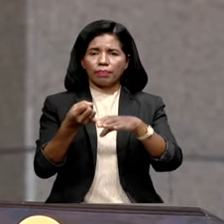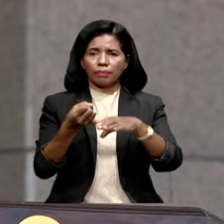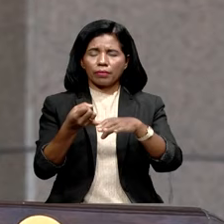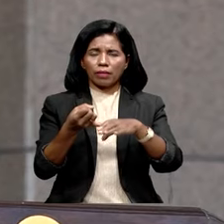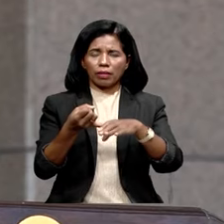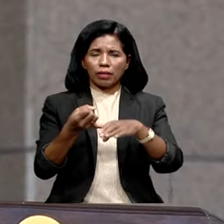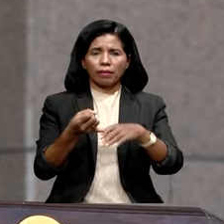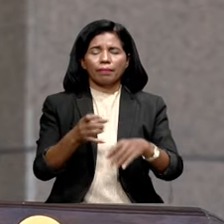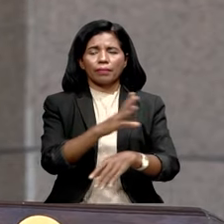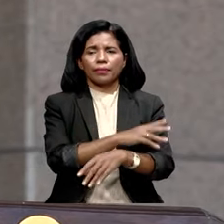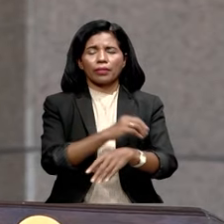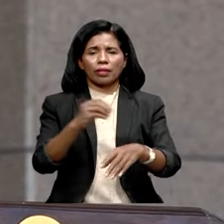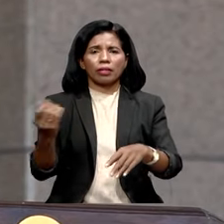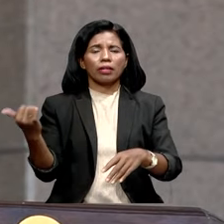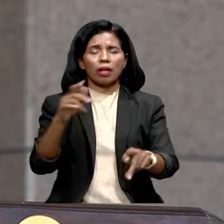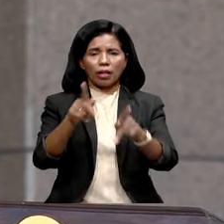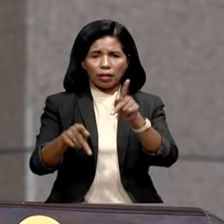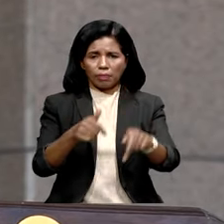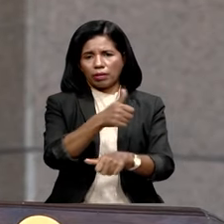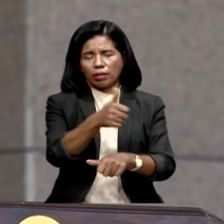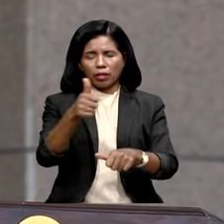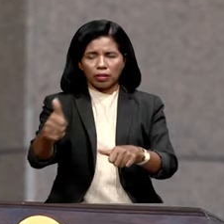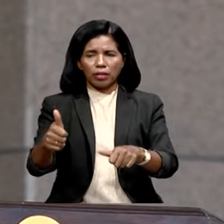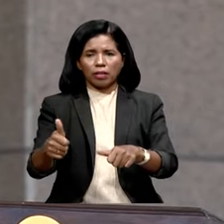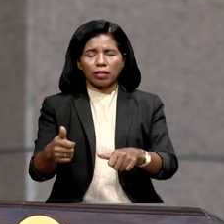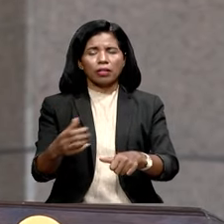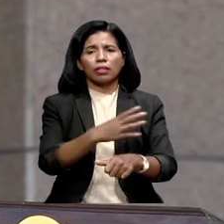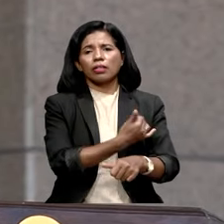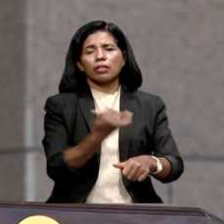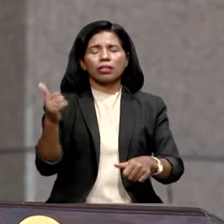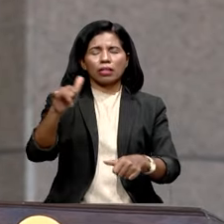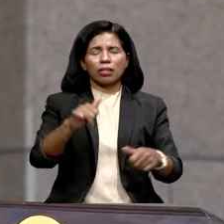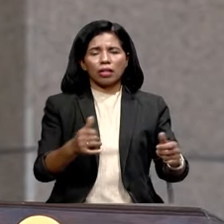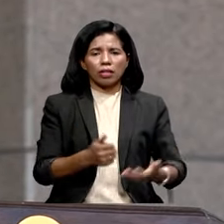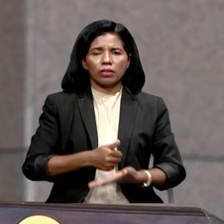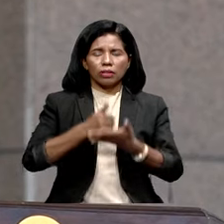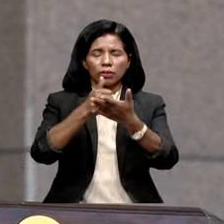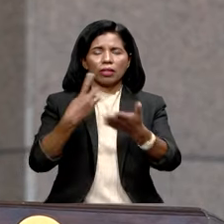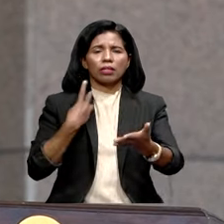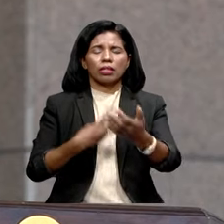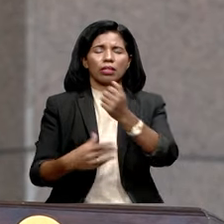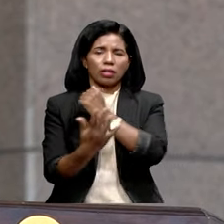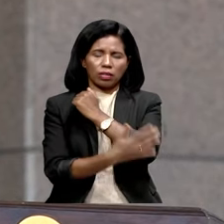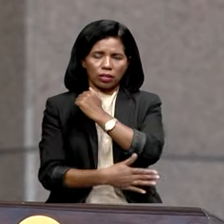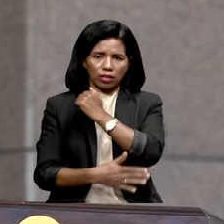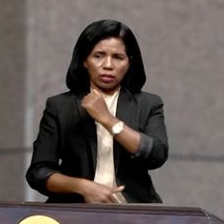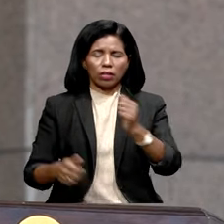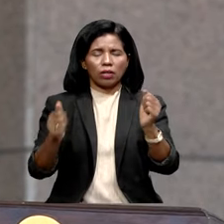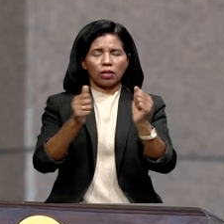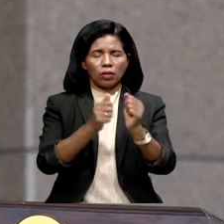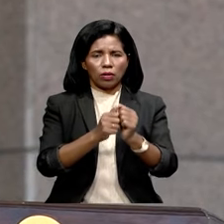Também cidadão e didac, Liliu se também serviu na Itanirai no